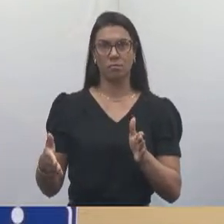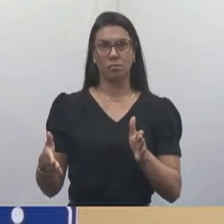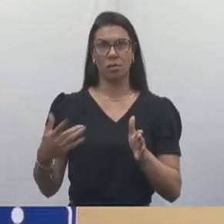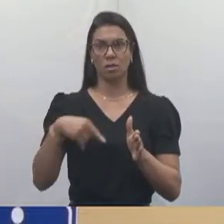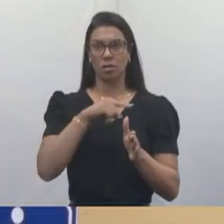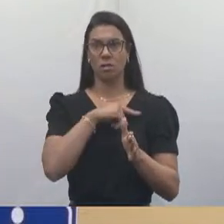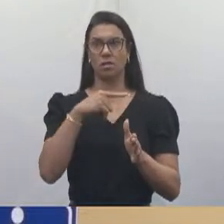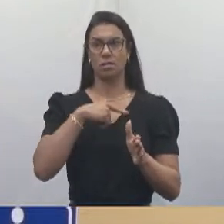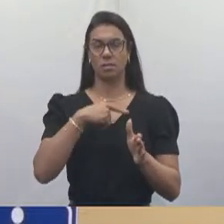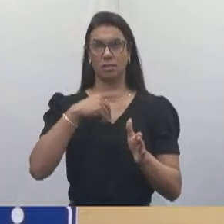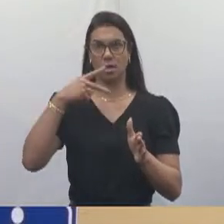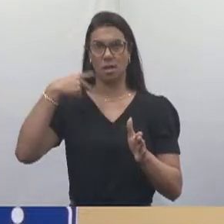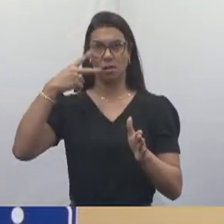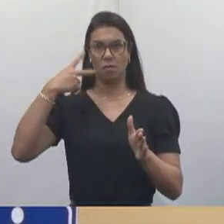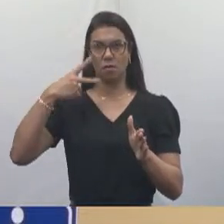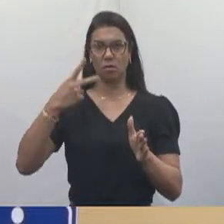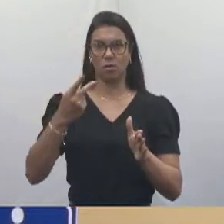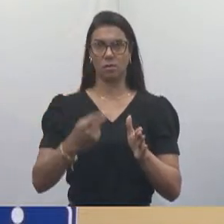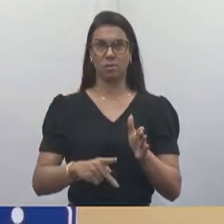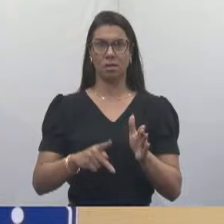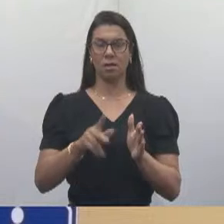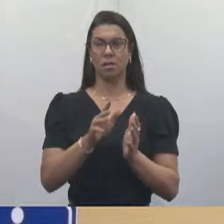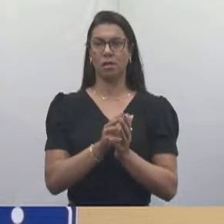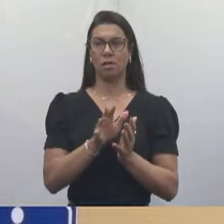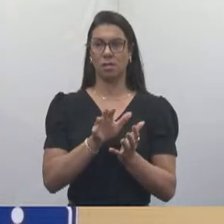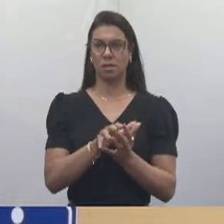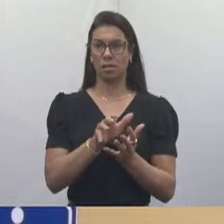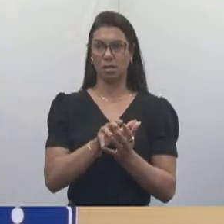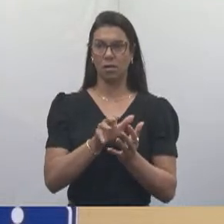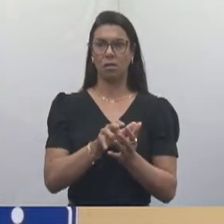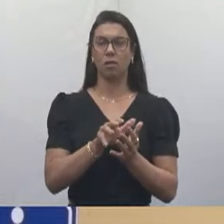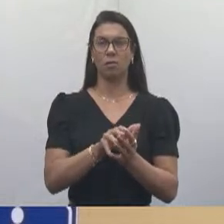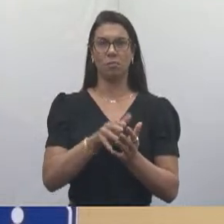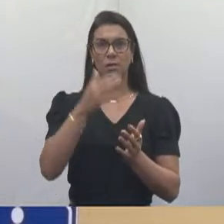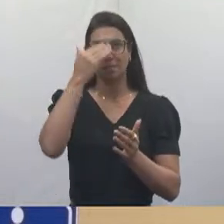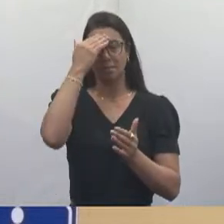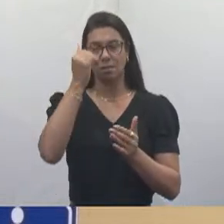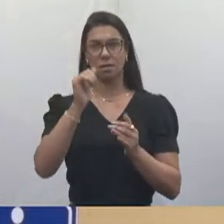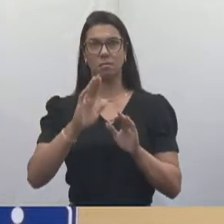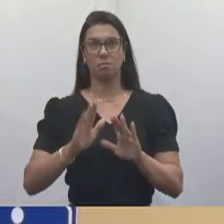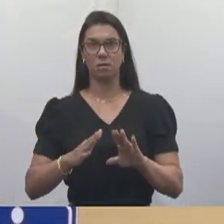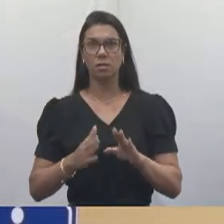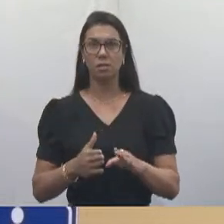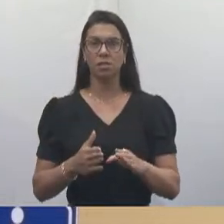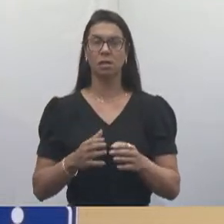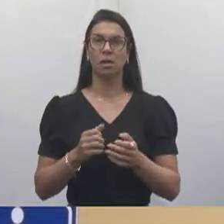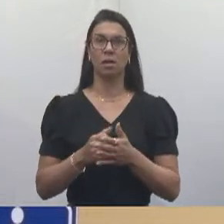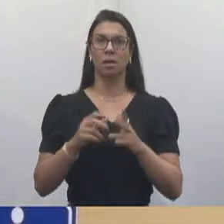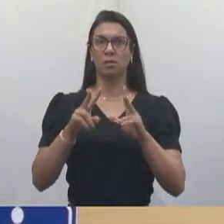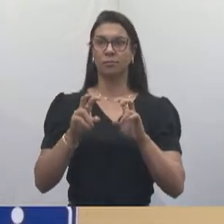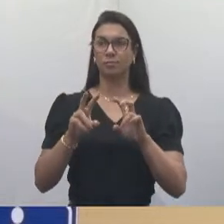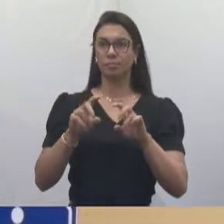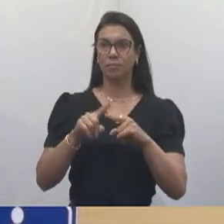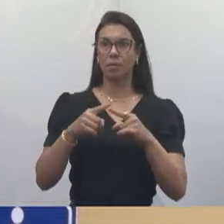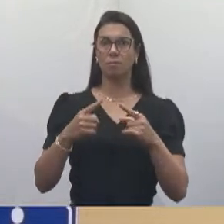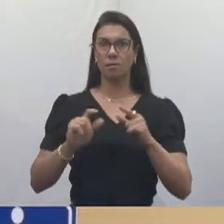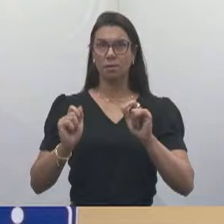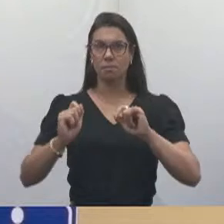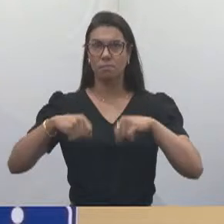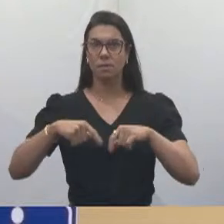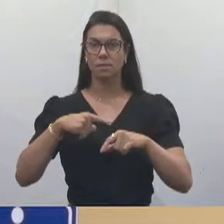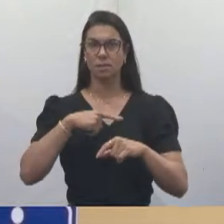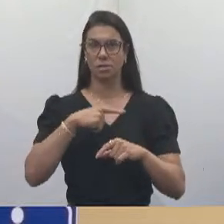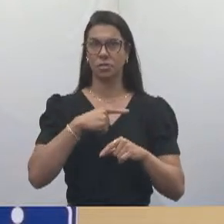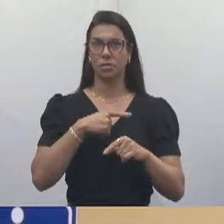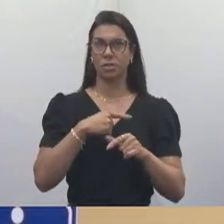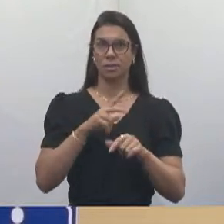tem vereadores aqui que já estão mais antenados com a questão e vão ter muita capacidade para poder